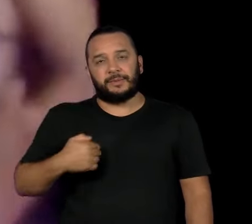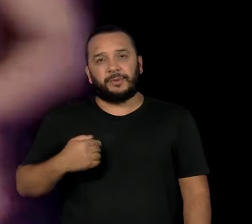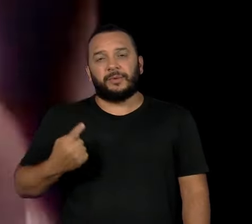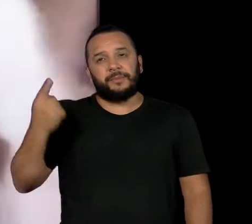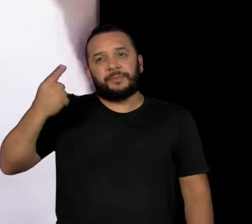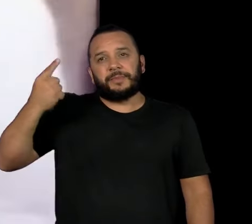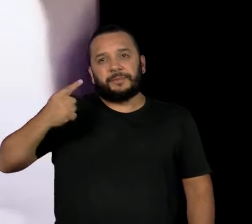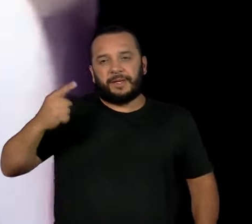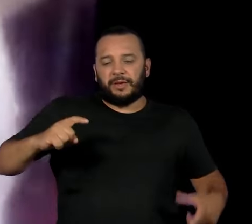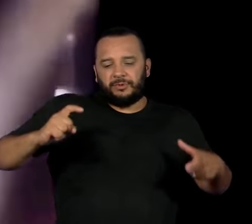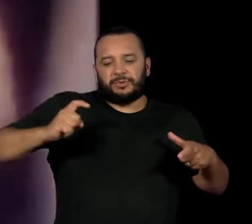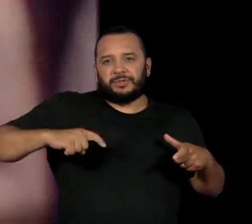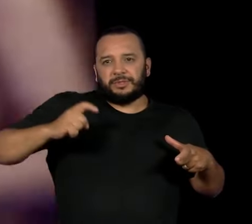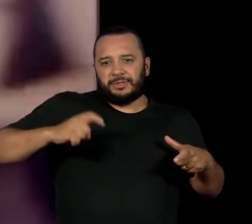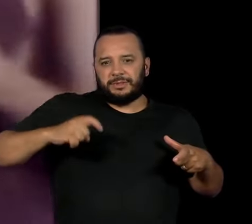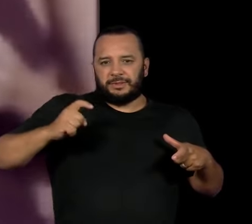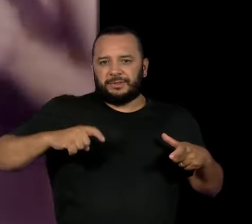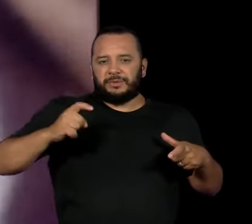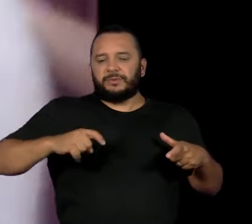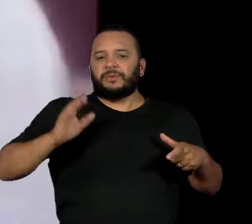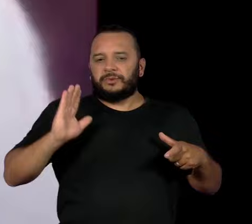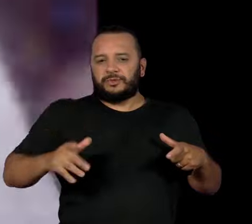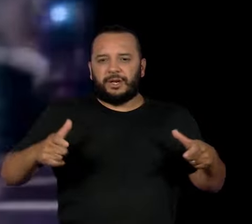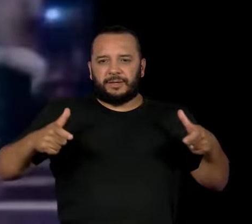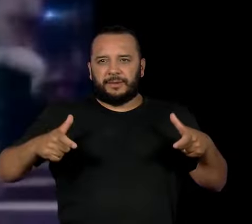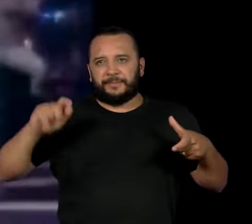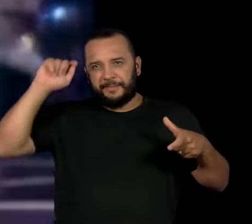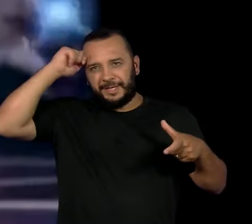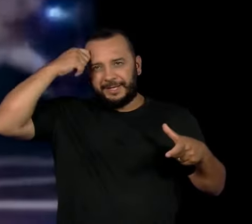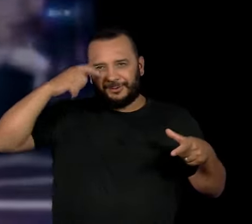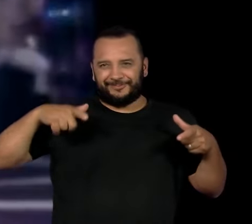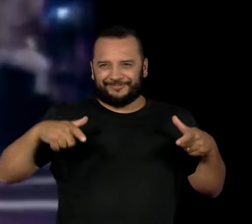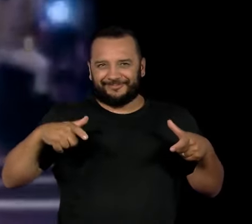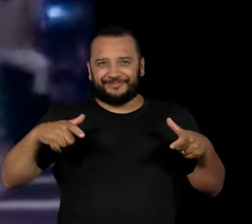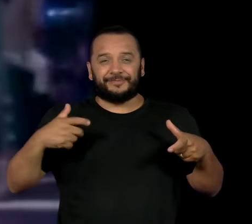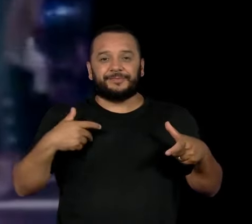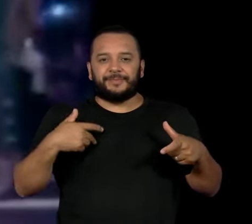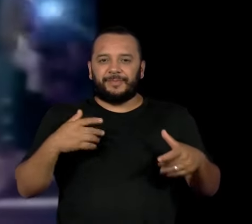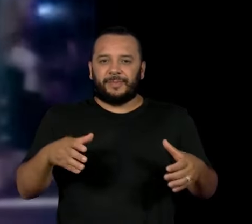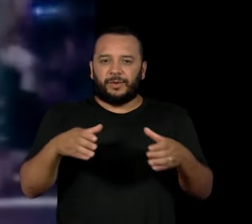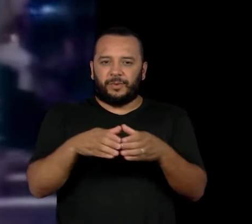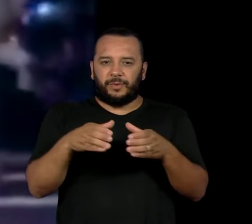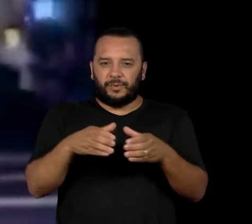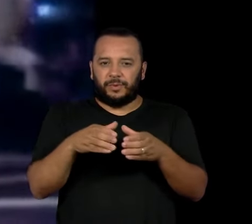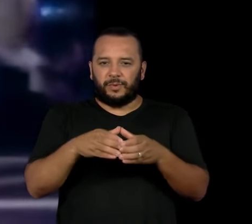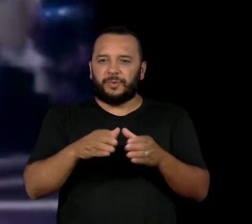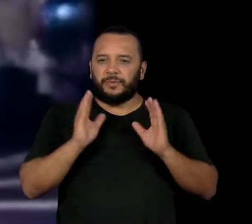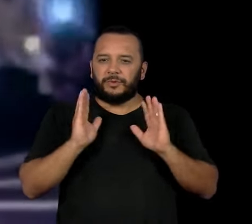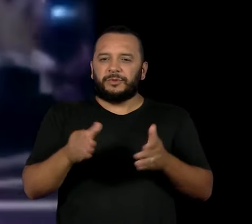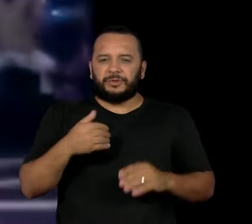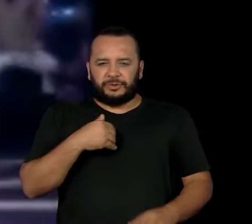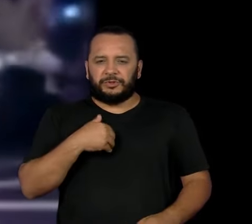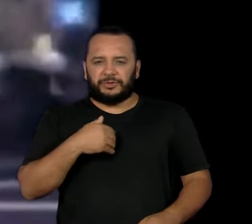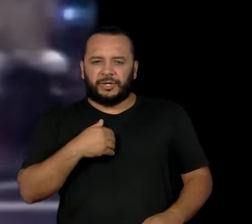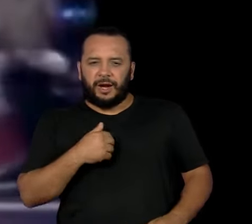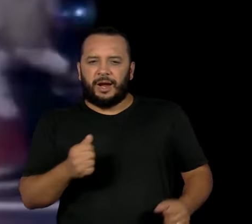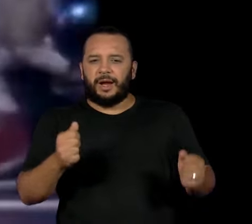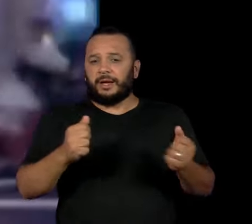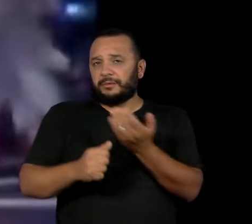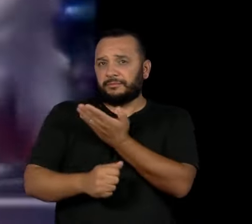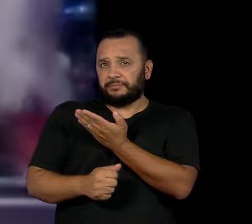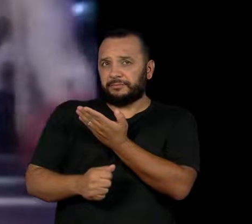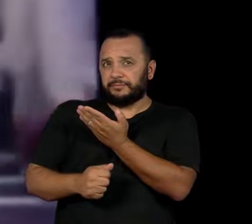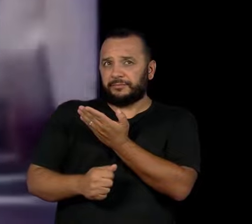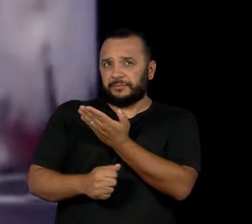disco long play, que nós, vinil, né? Que era daquele grupo Rap's Delight, né? É do Sugar